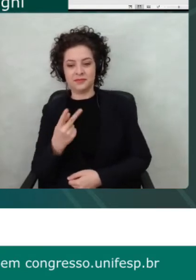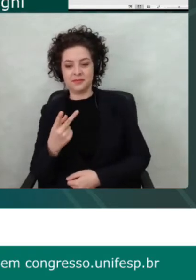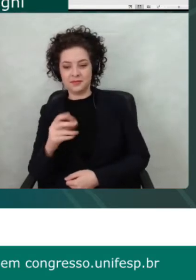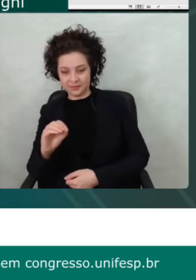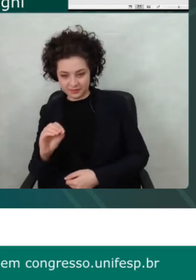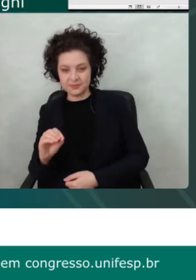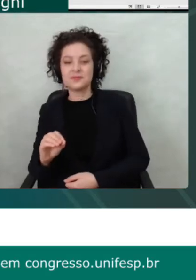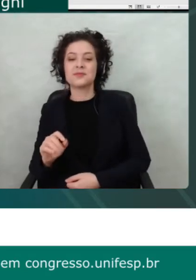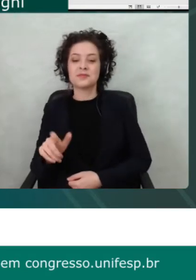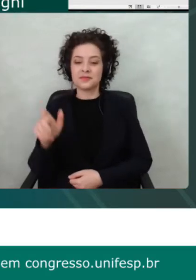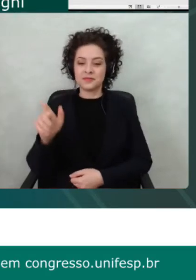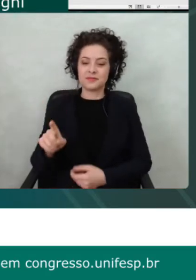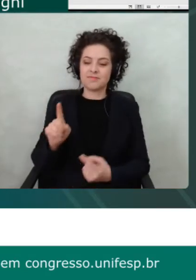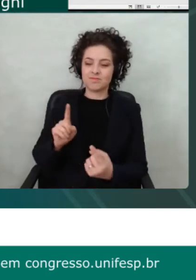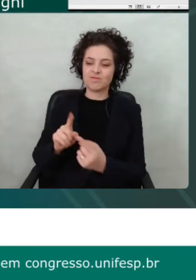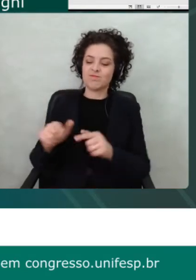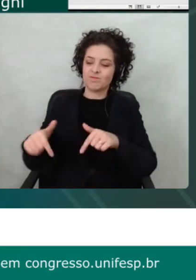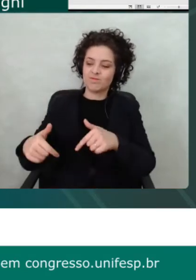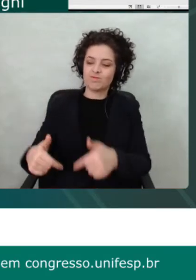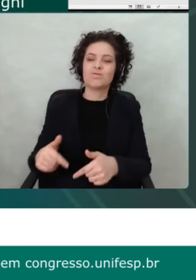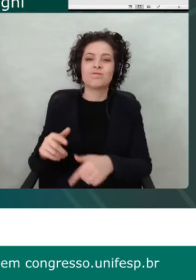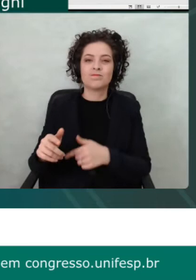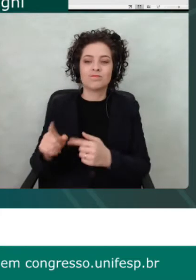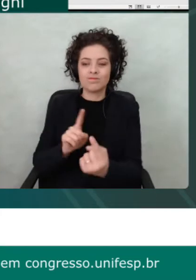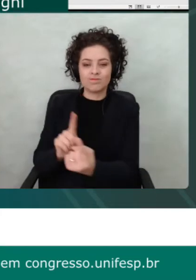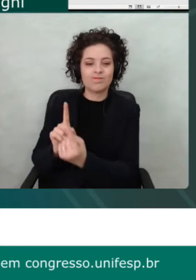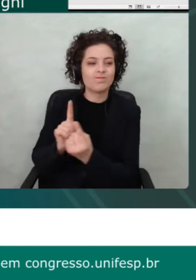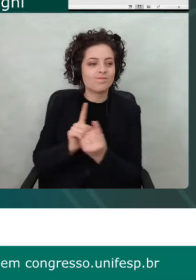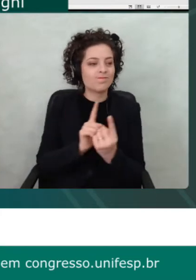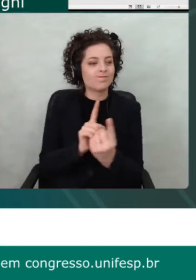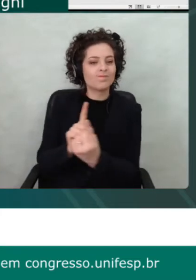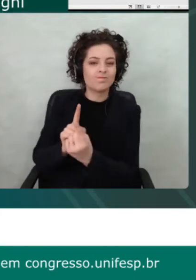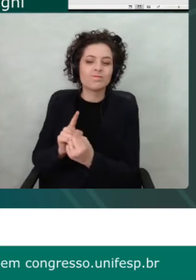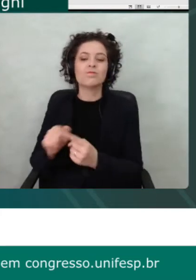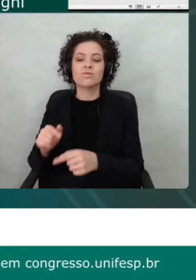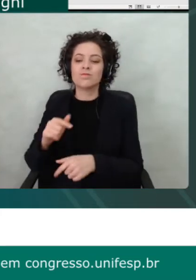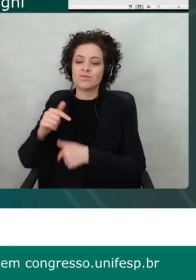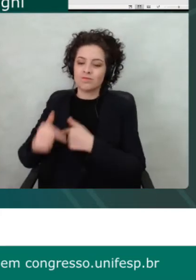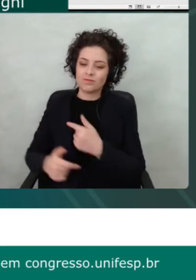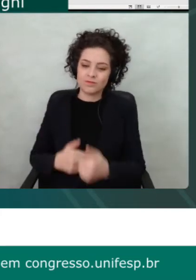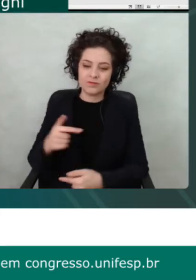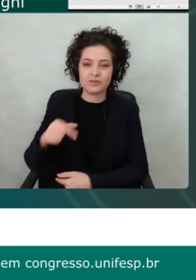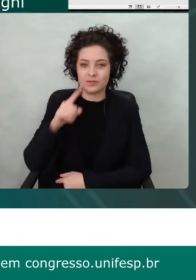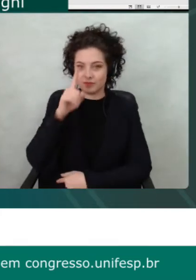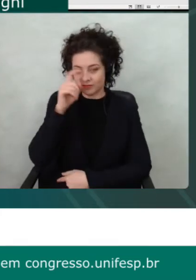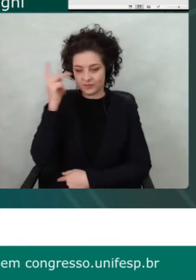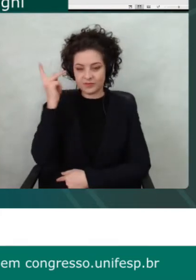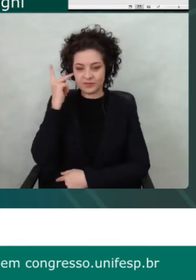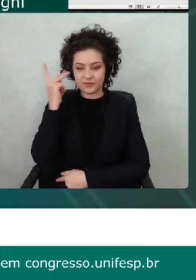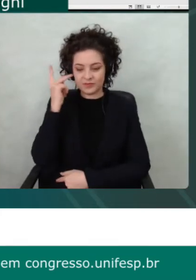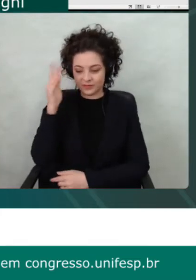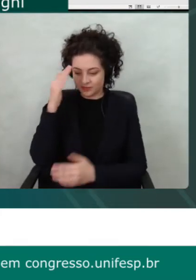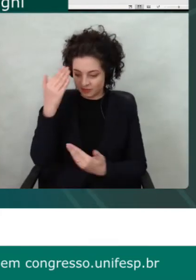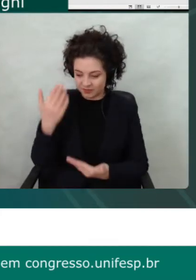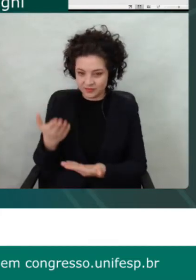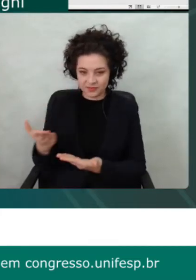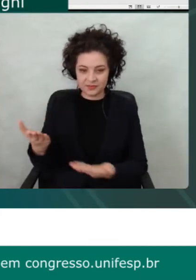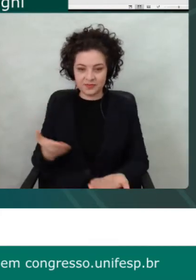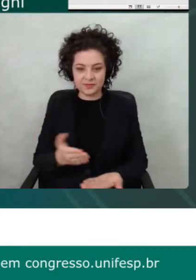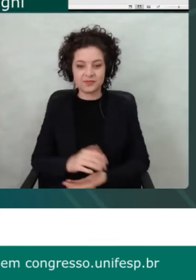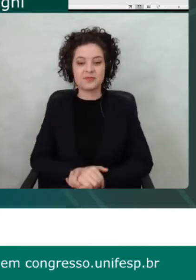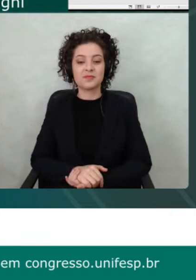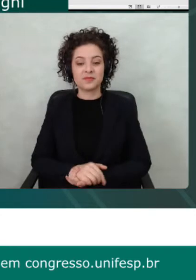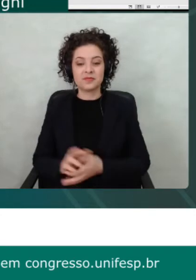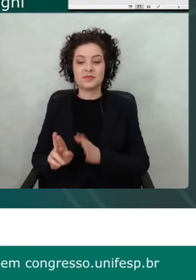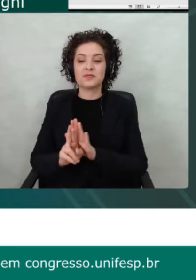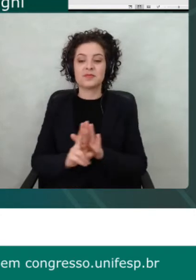de frente, um pau para toda a obra aqui do Hospital São Paulo, é uma honra ter você aqui, representando também a